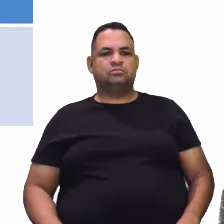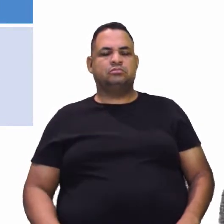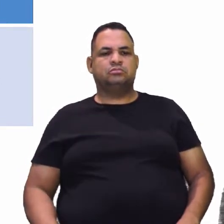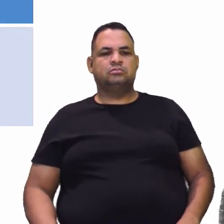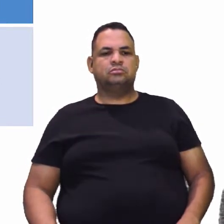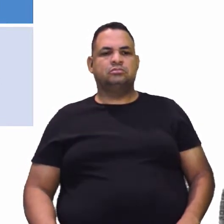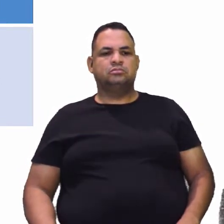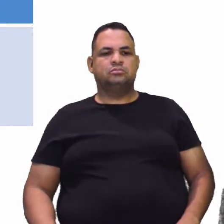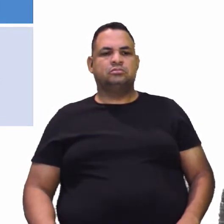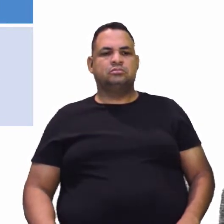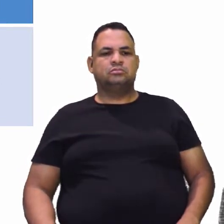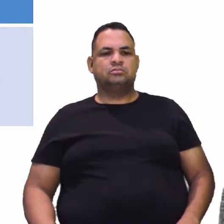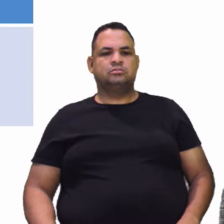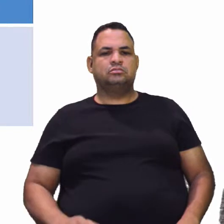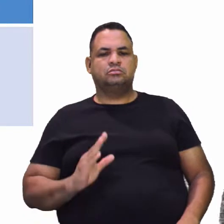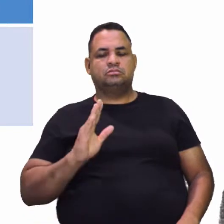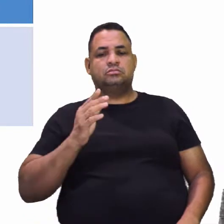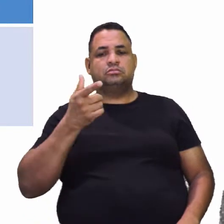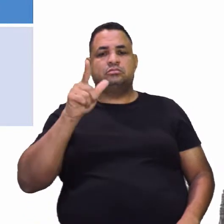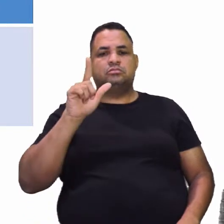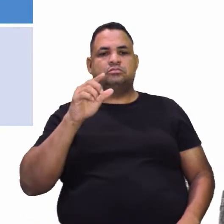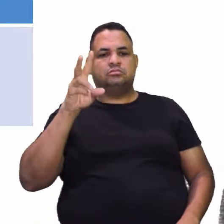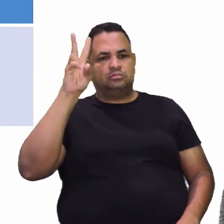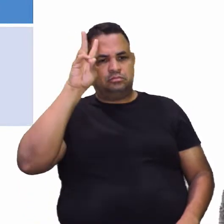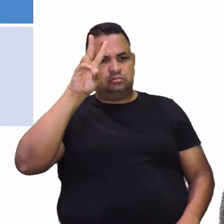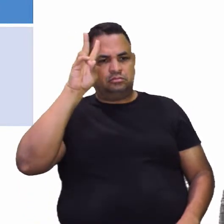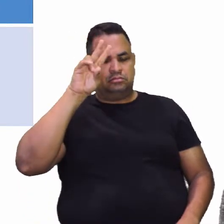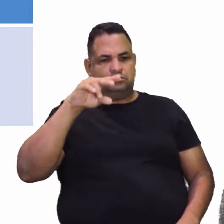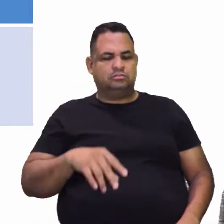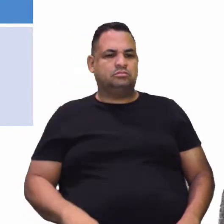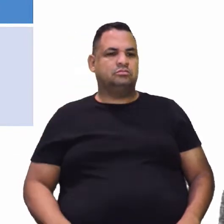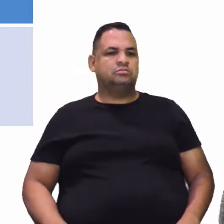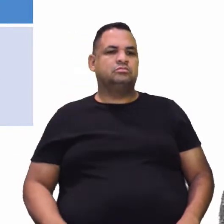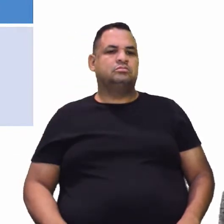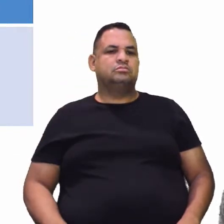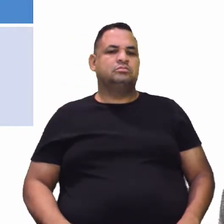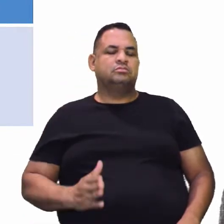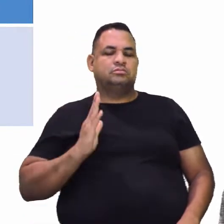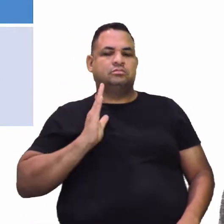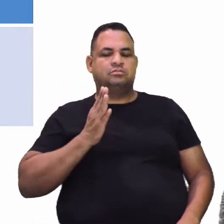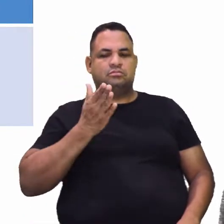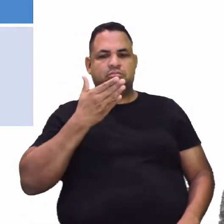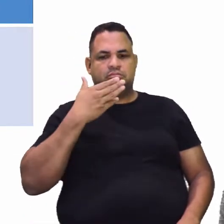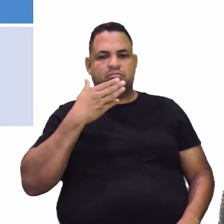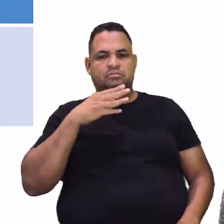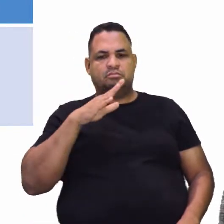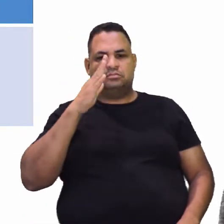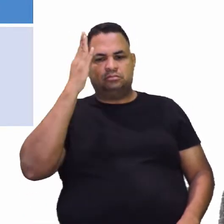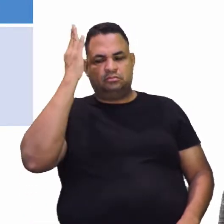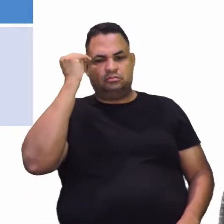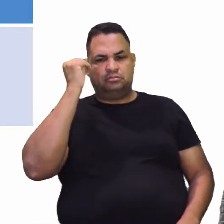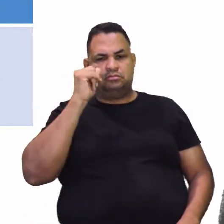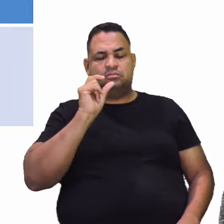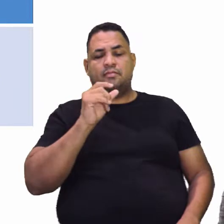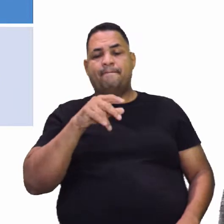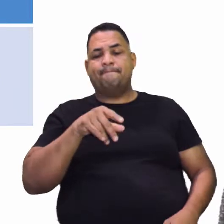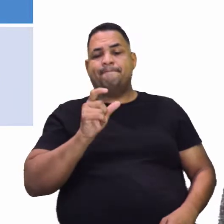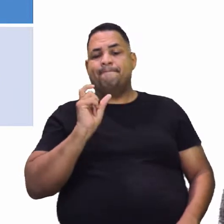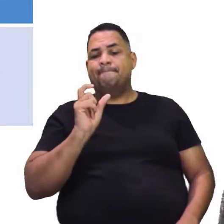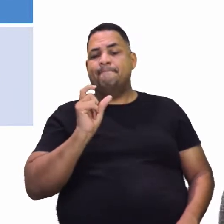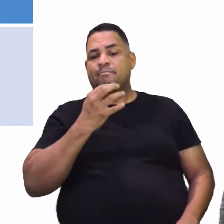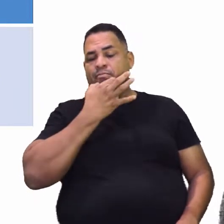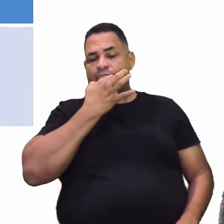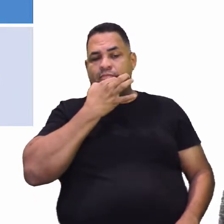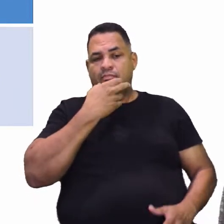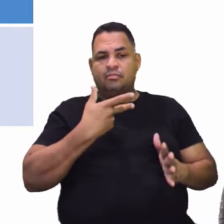um verbo. Sim, não é um verbo, mas aí já é uma outra história. A gente sabe que uma palavra em inglês pode significar